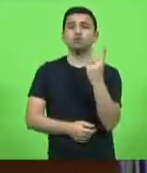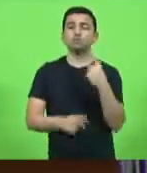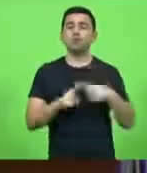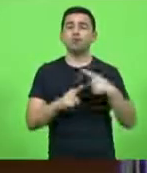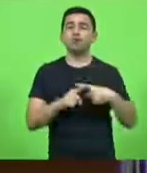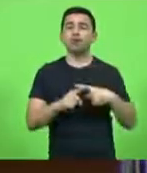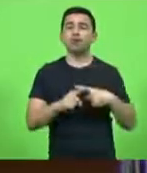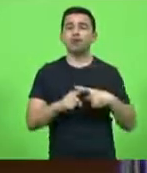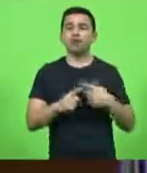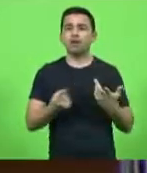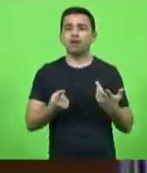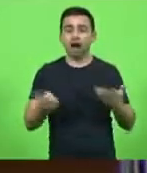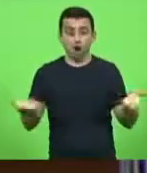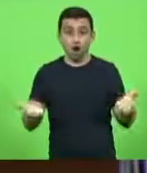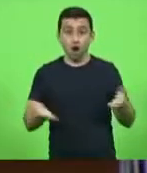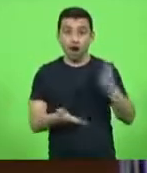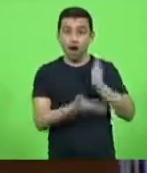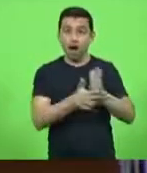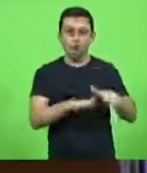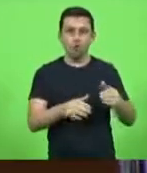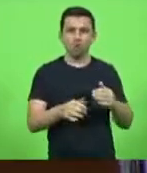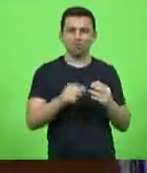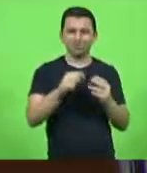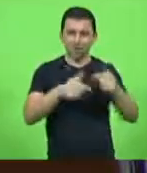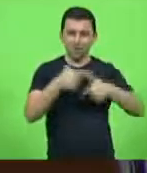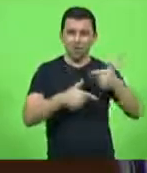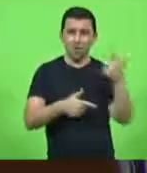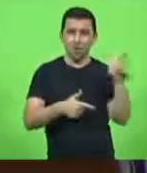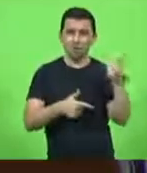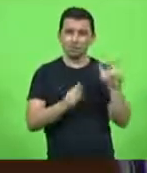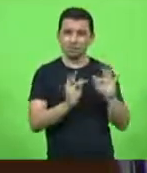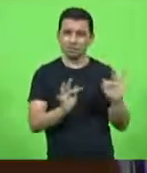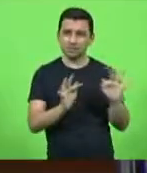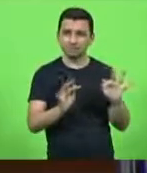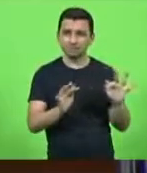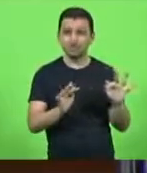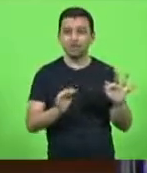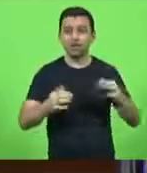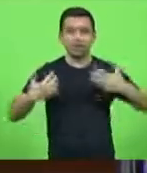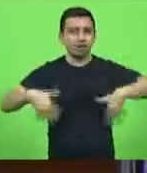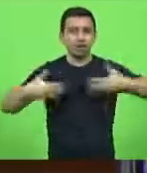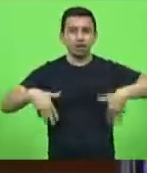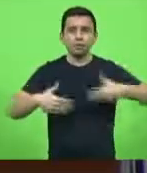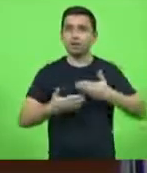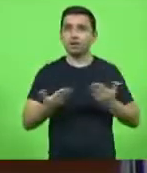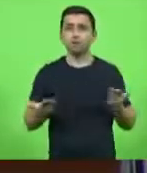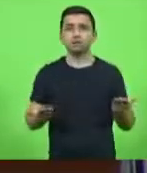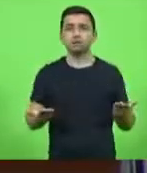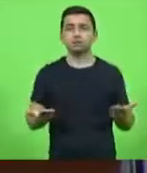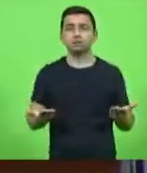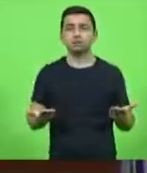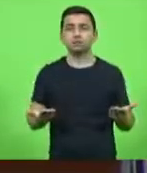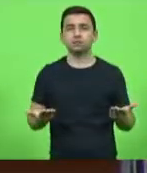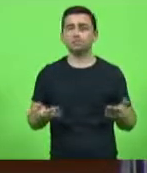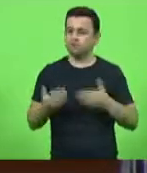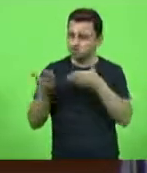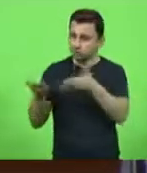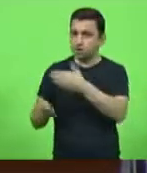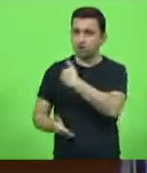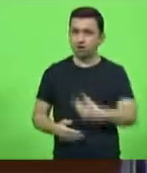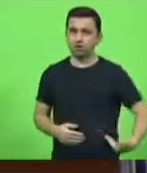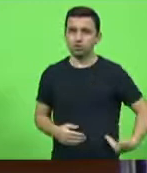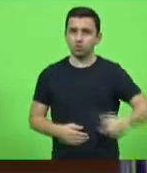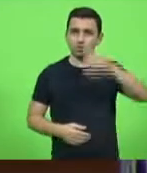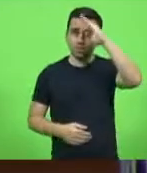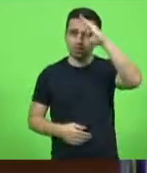estão apavorados Governador Carlos Moisés o cumpra o que o senhor